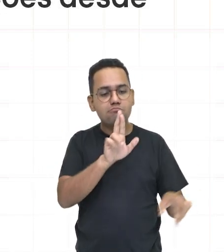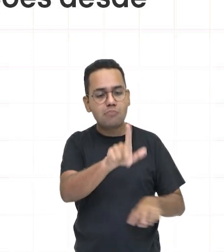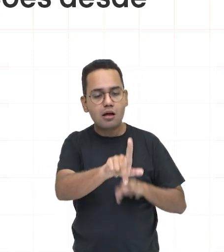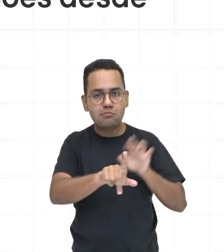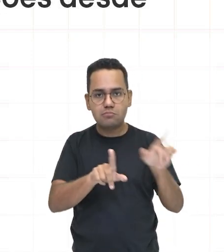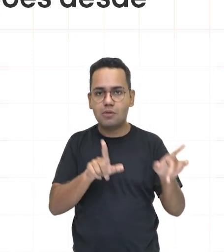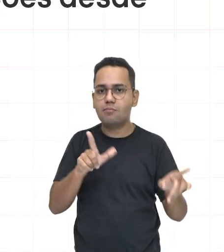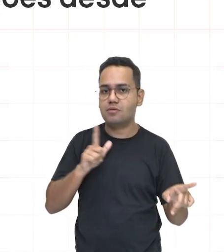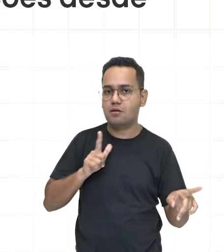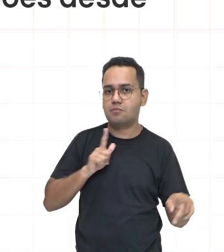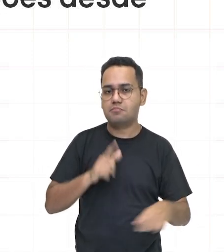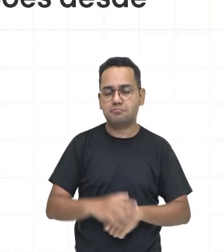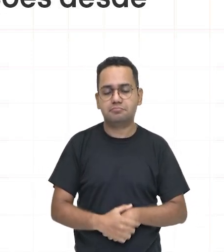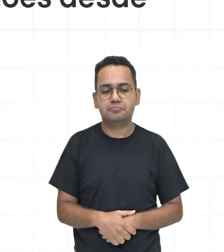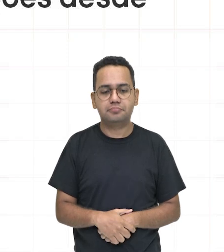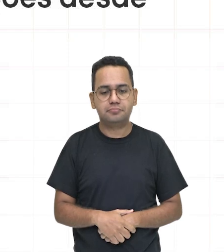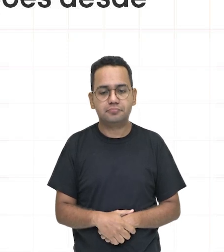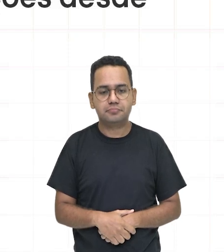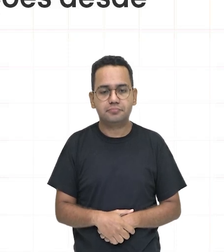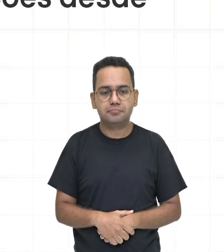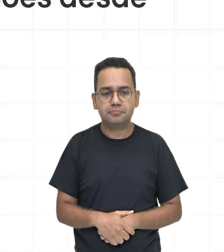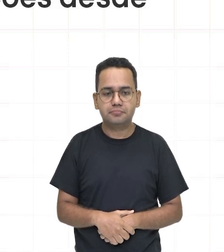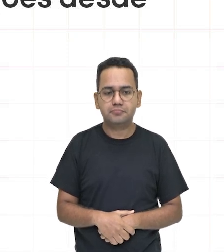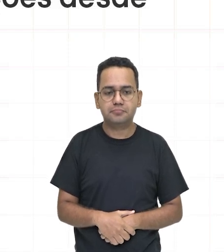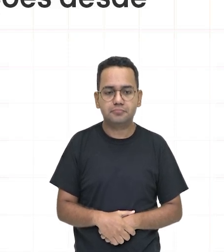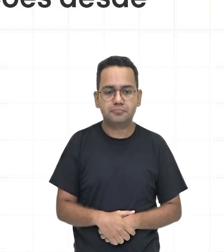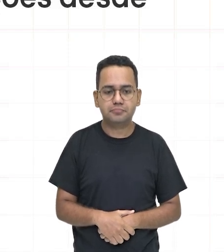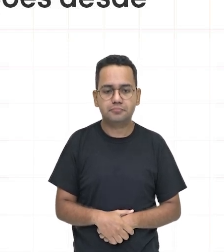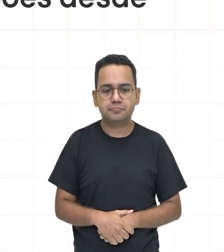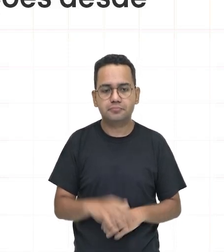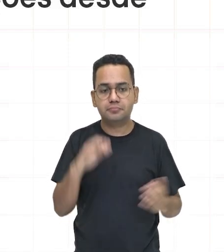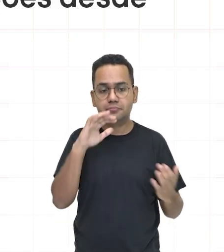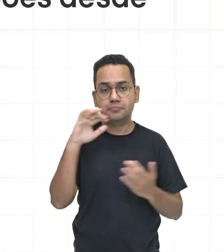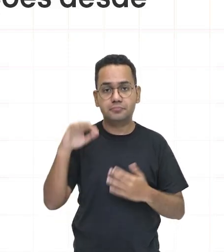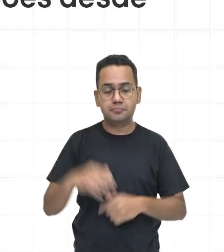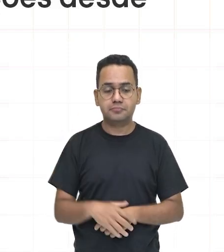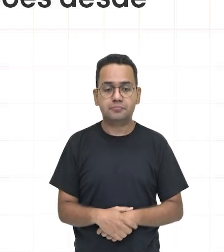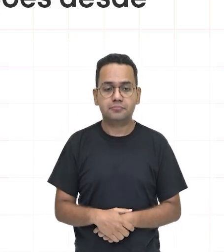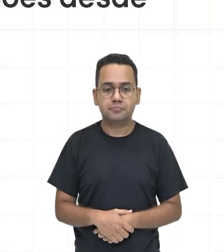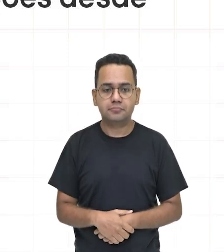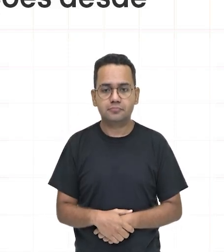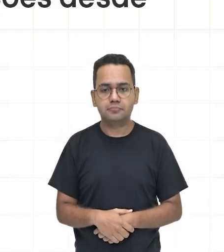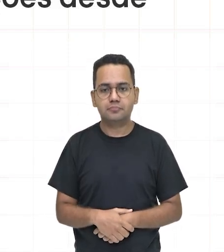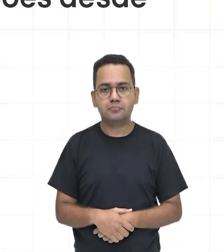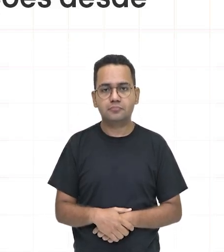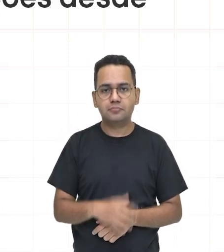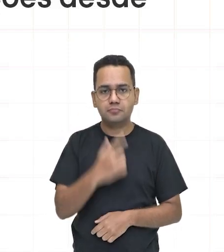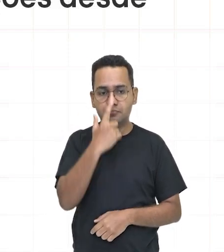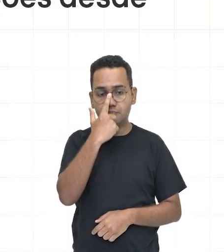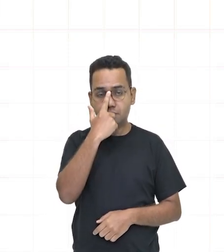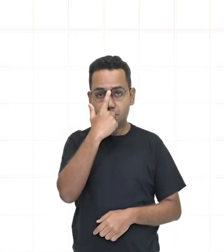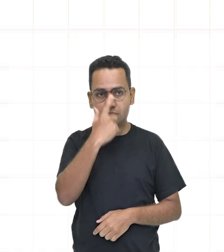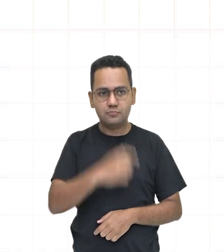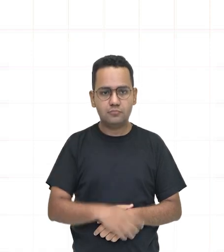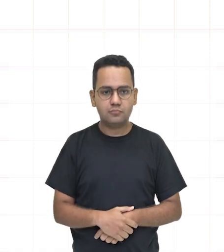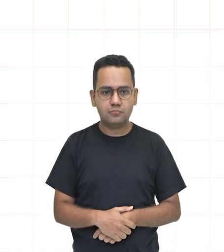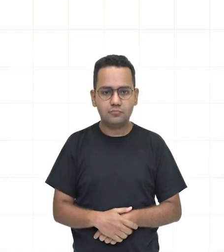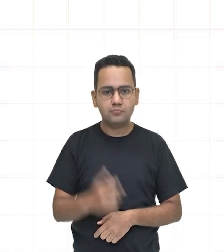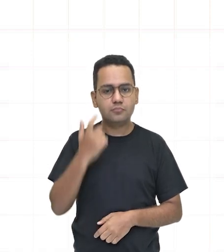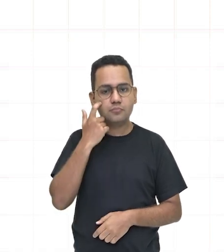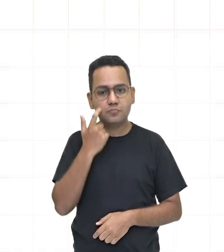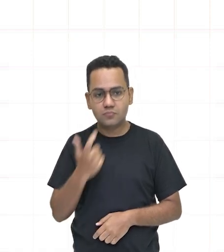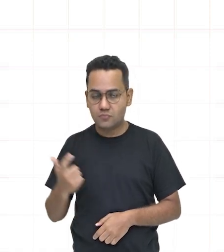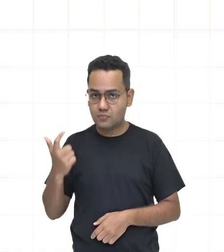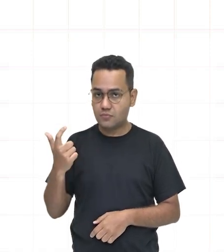outras não, e, além disso, possuem como fronteiras naturais, voltando a dizer que não